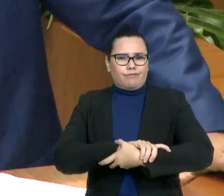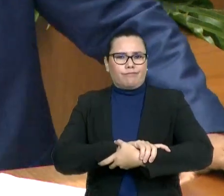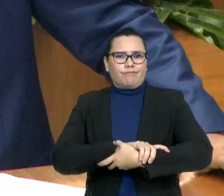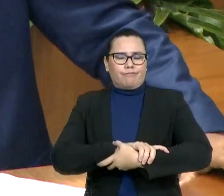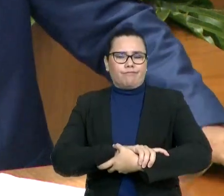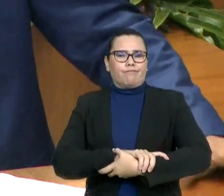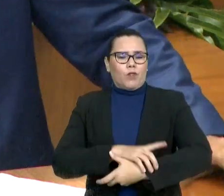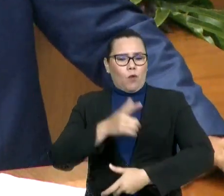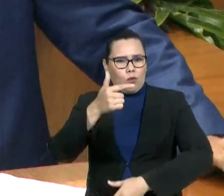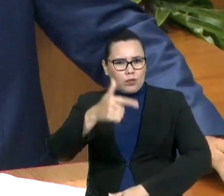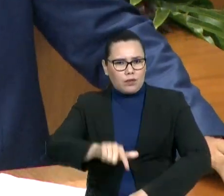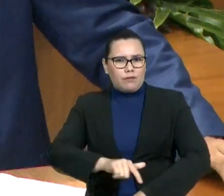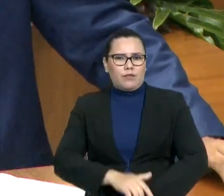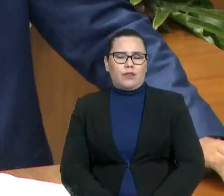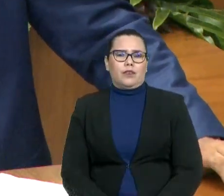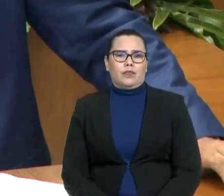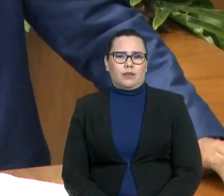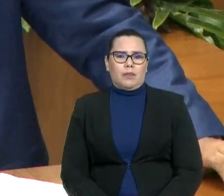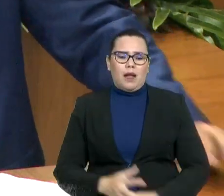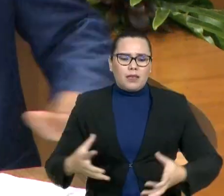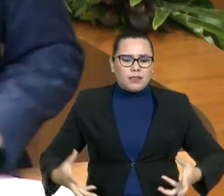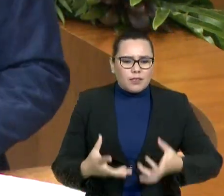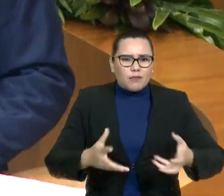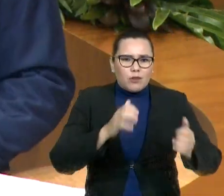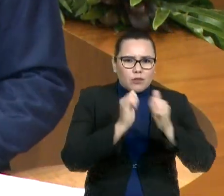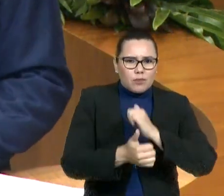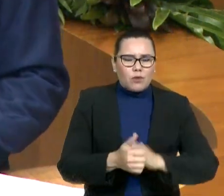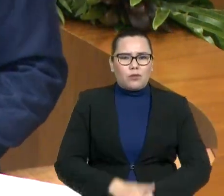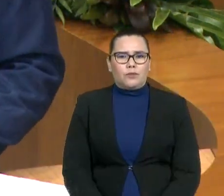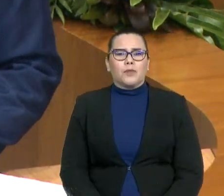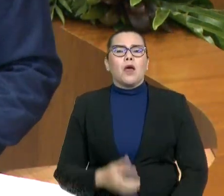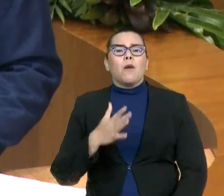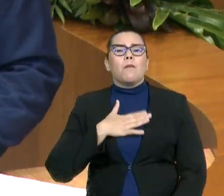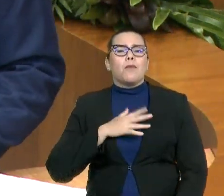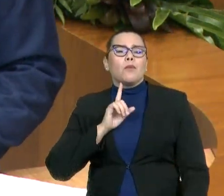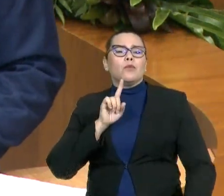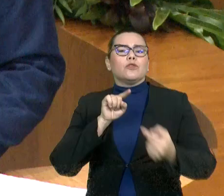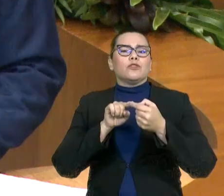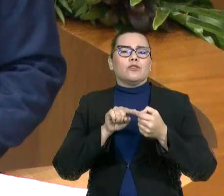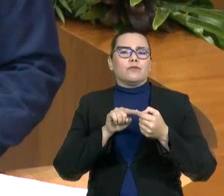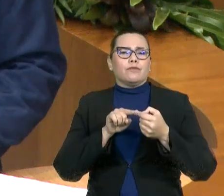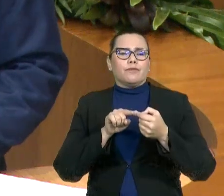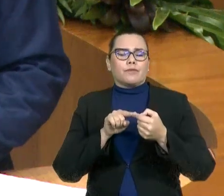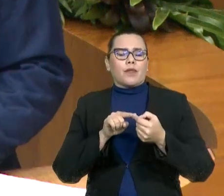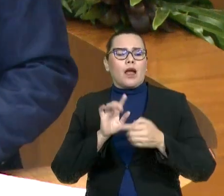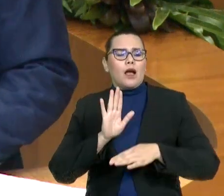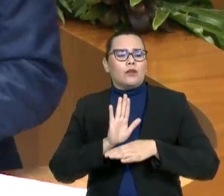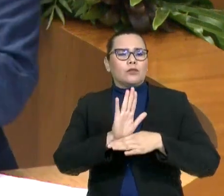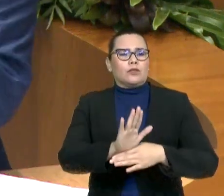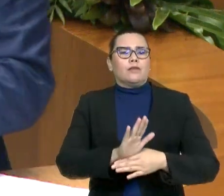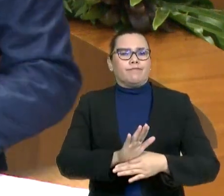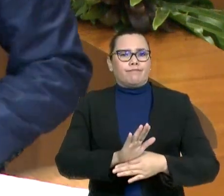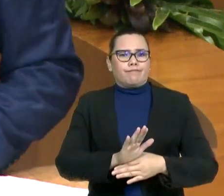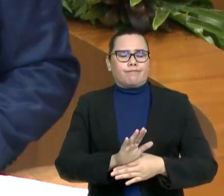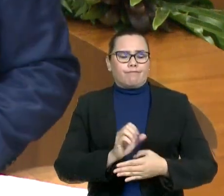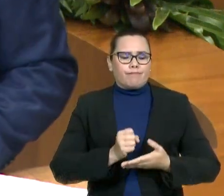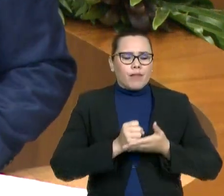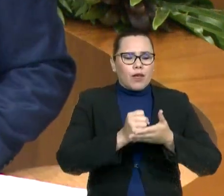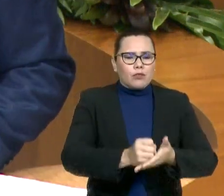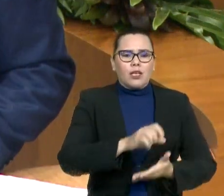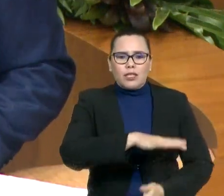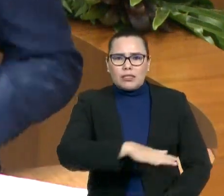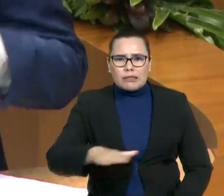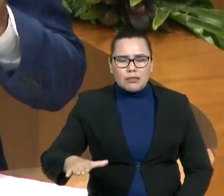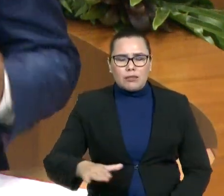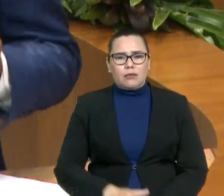o objetivo é ajudar essas crianças e adolescentes lá da Vila Nova, na região Itaquibacanga, em